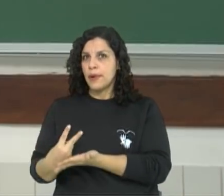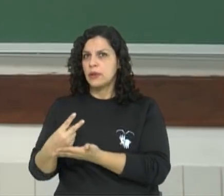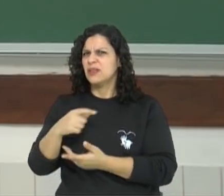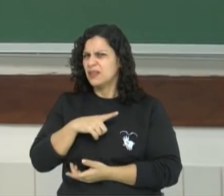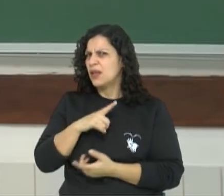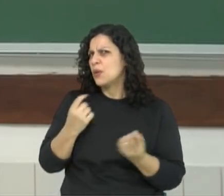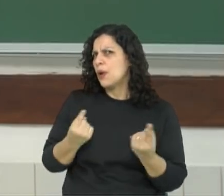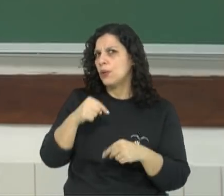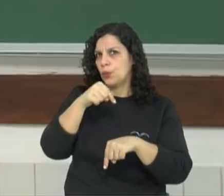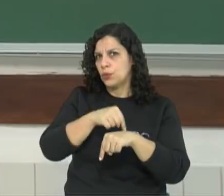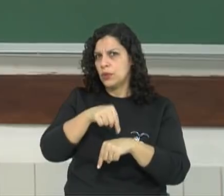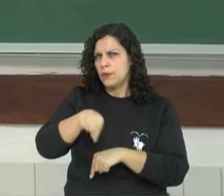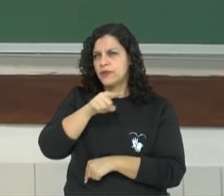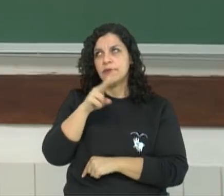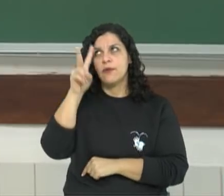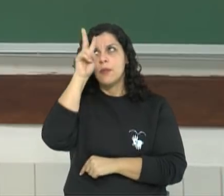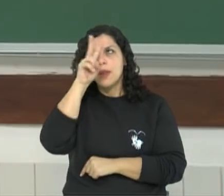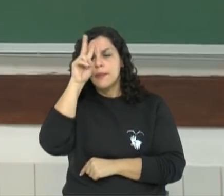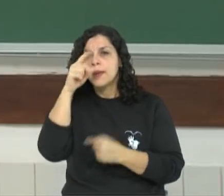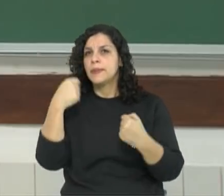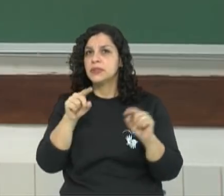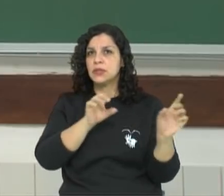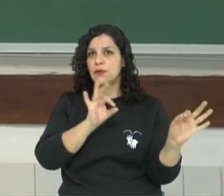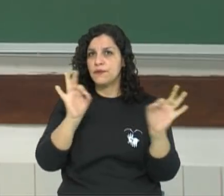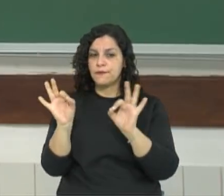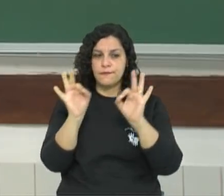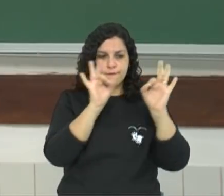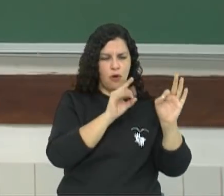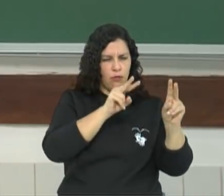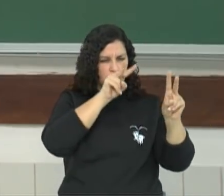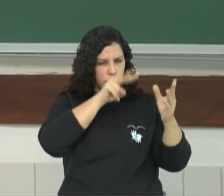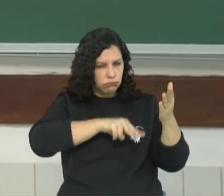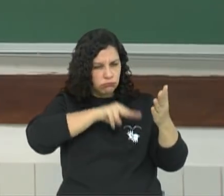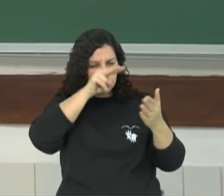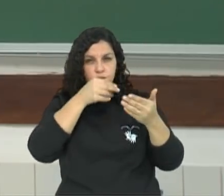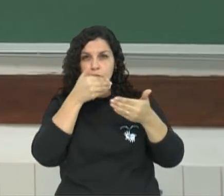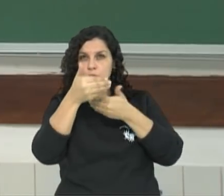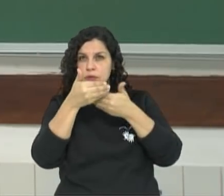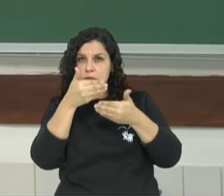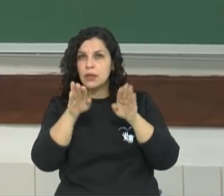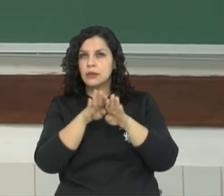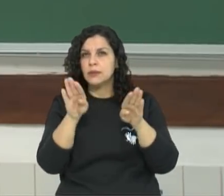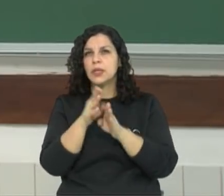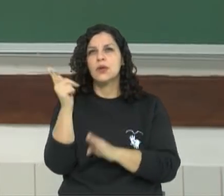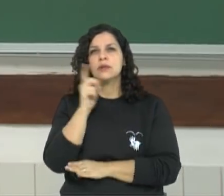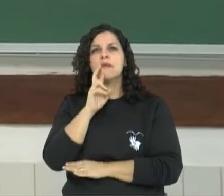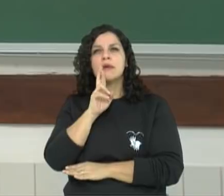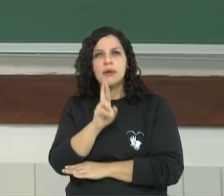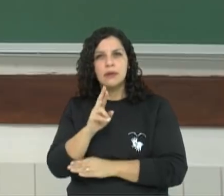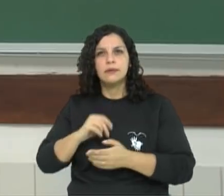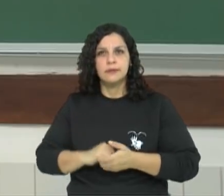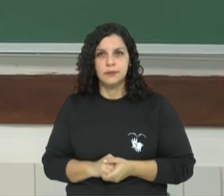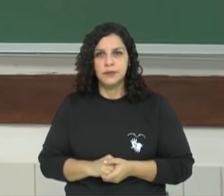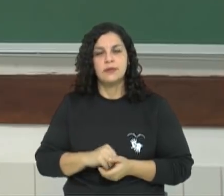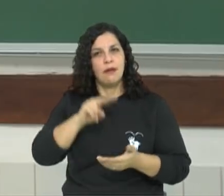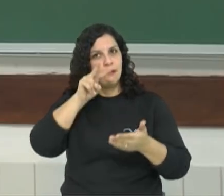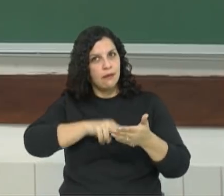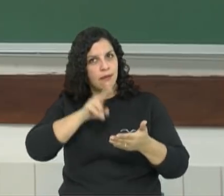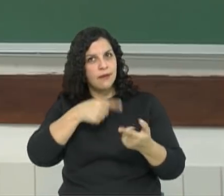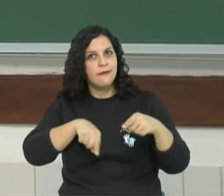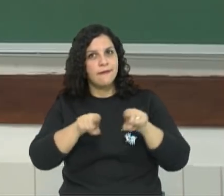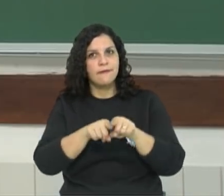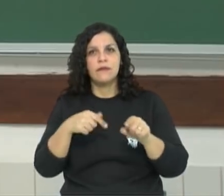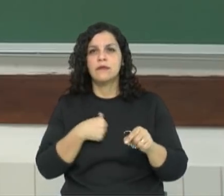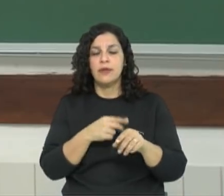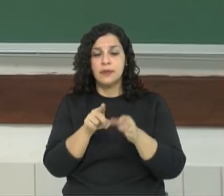vamos dar um tempinho aí, se você precisar, volte lá nos nossos slides, olhe mais um pouco, leia mais um pouco, ou